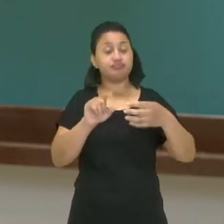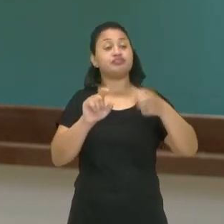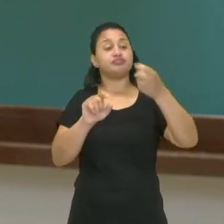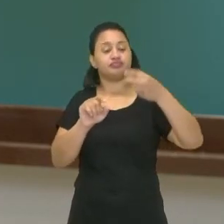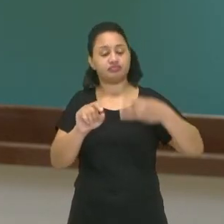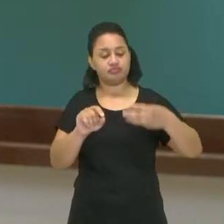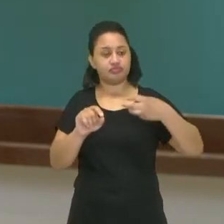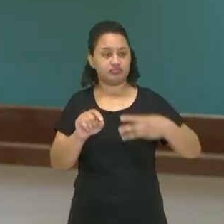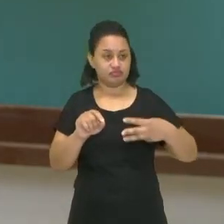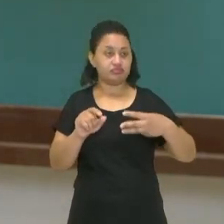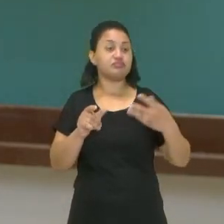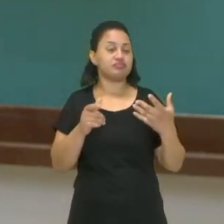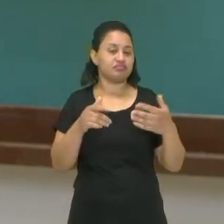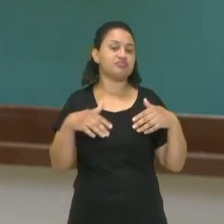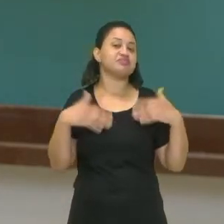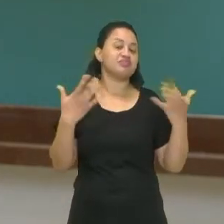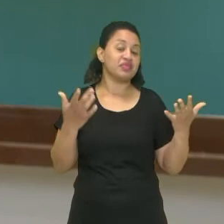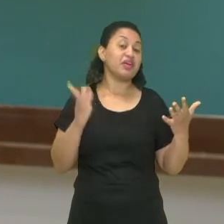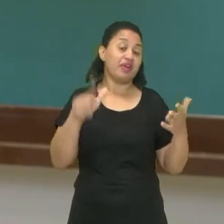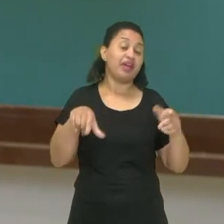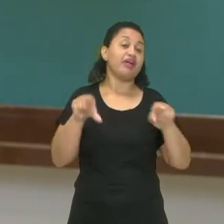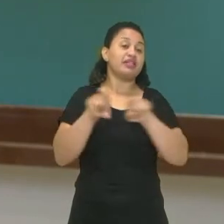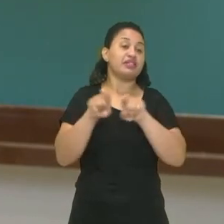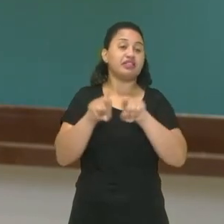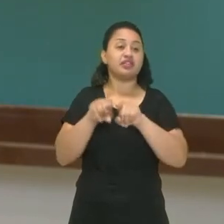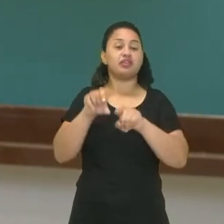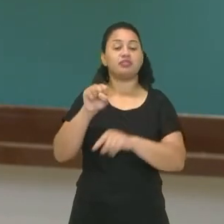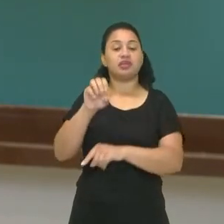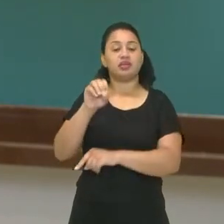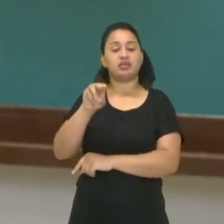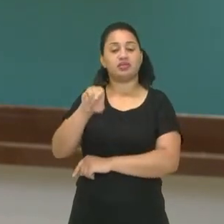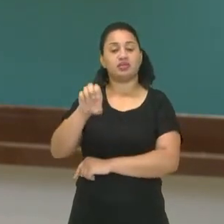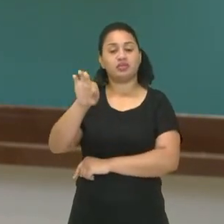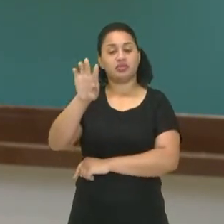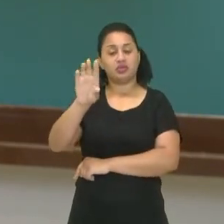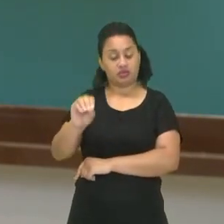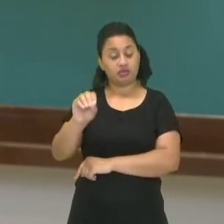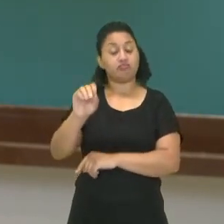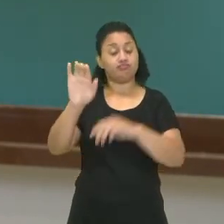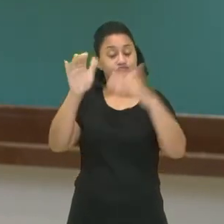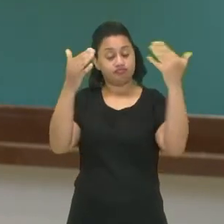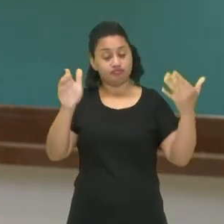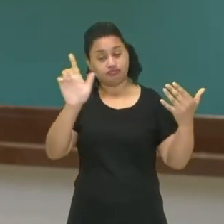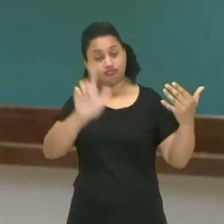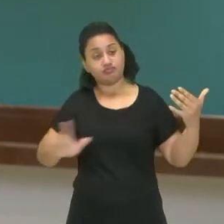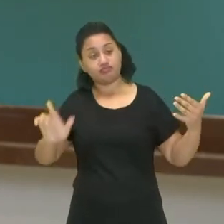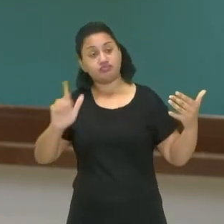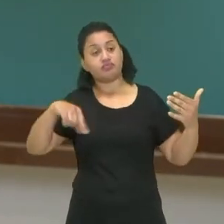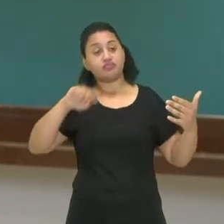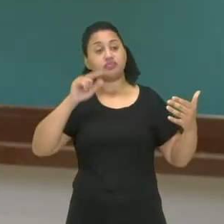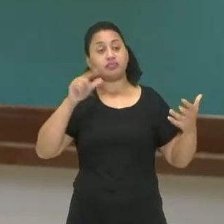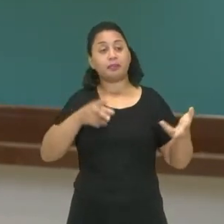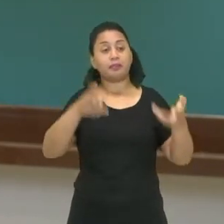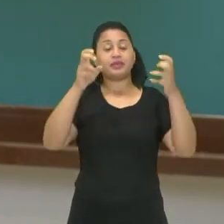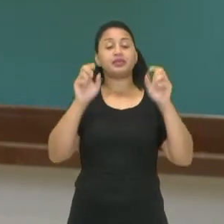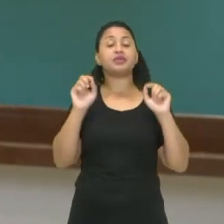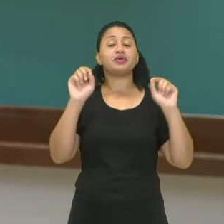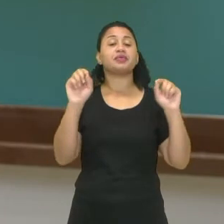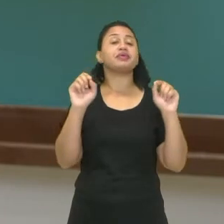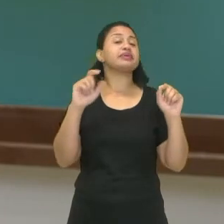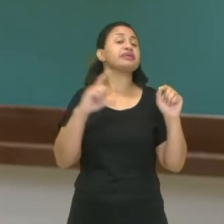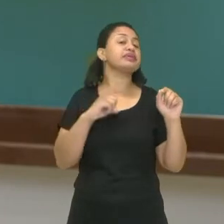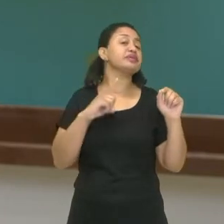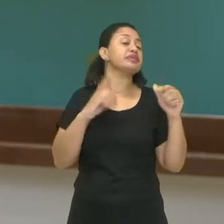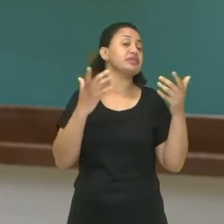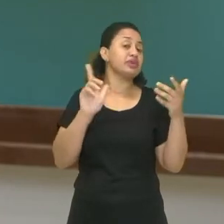tercetos, perfazendo então no soneto o quê? Na análise literária, nós percebemos que nós temos então